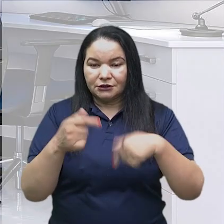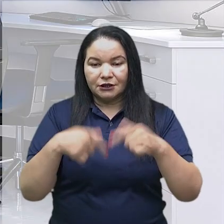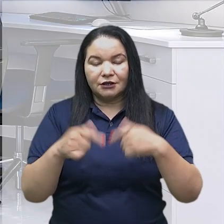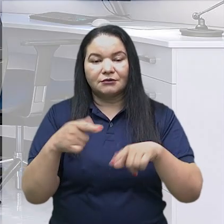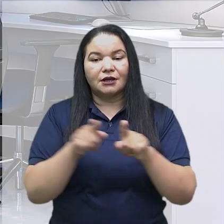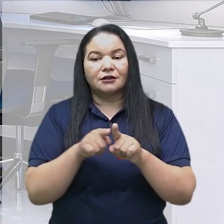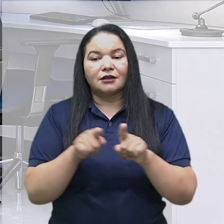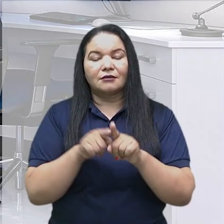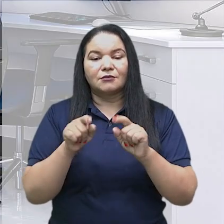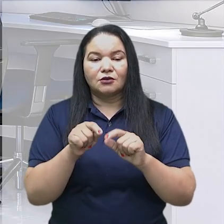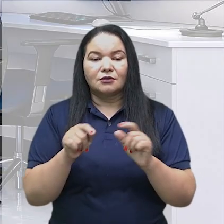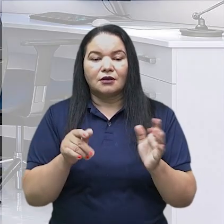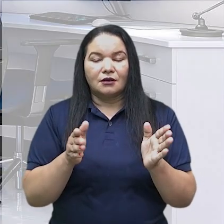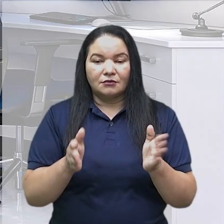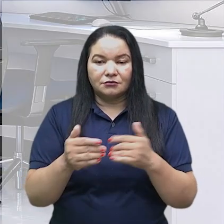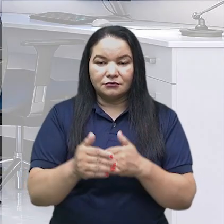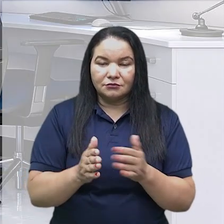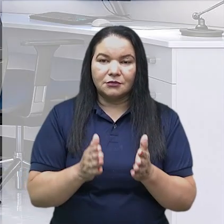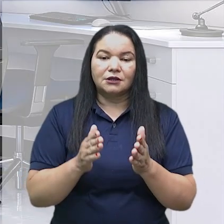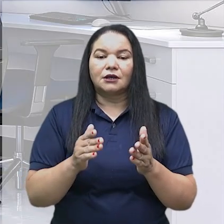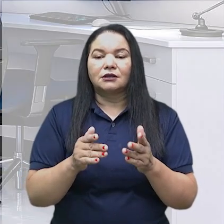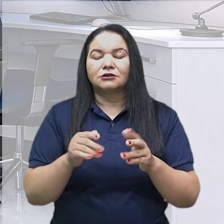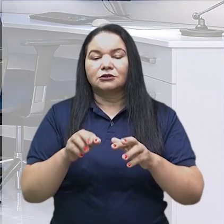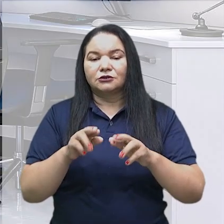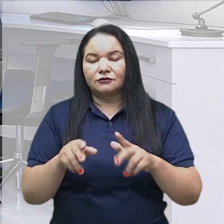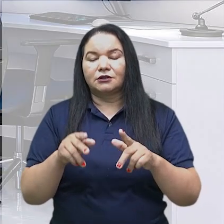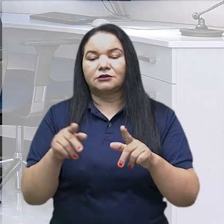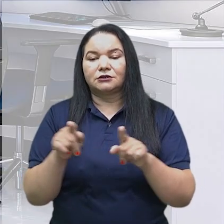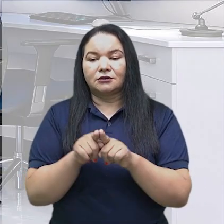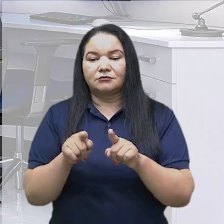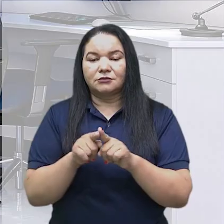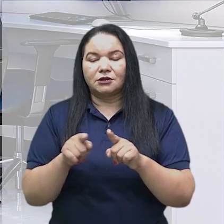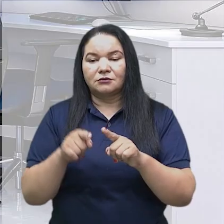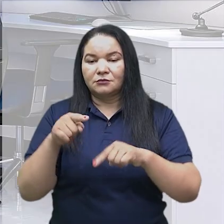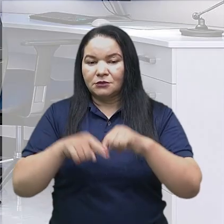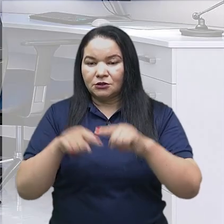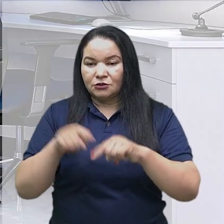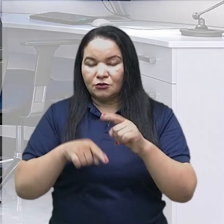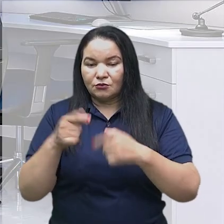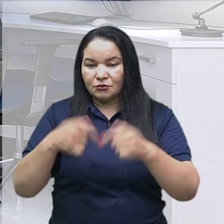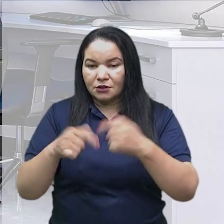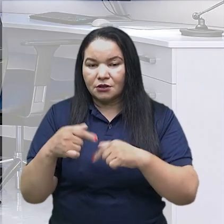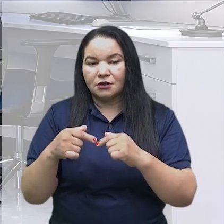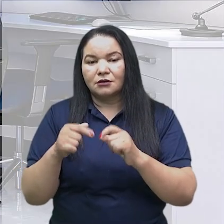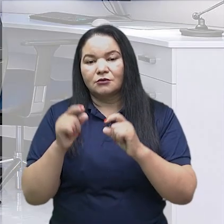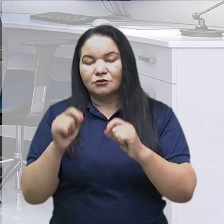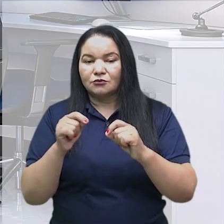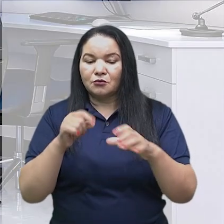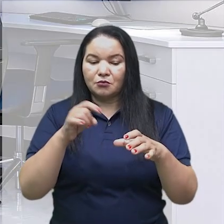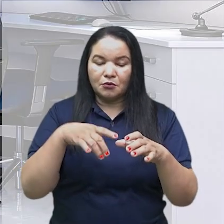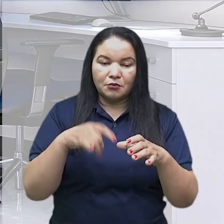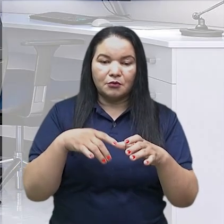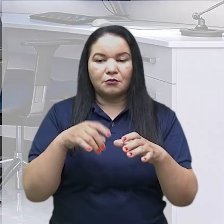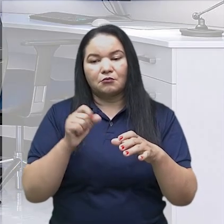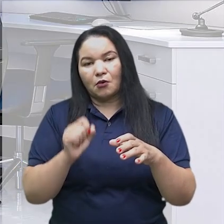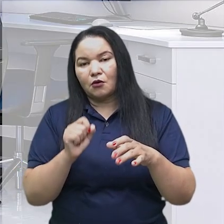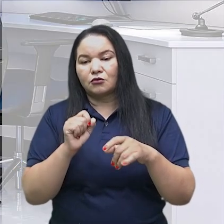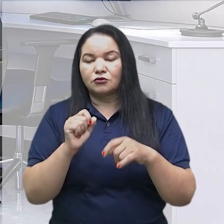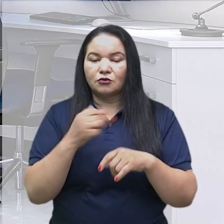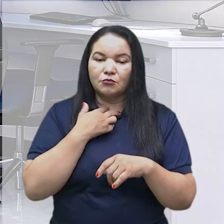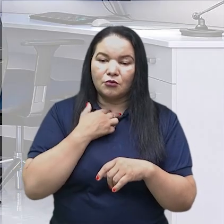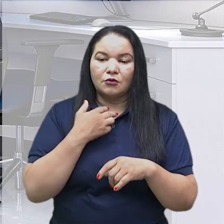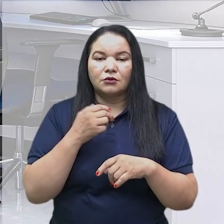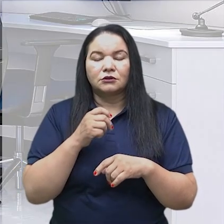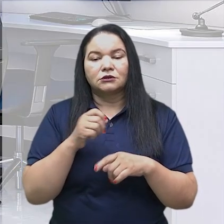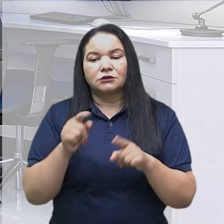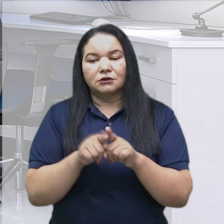de embalagens, né, dos resíduos químicos, né, o que fazer com eles, o que pode acontecer, né, se eles podem